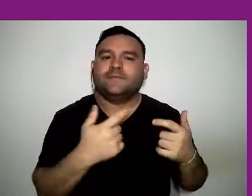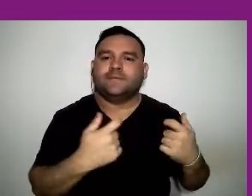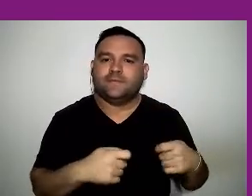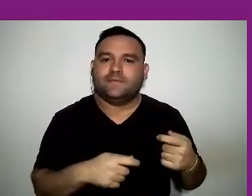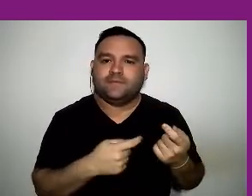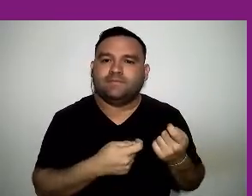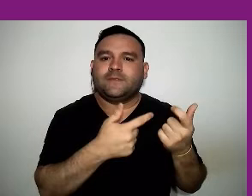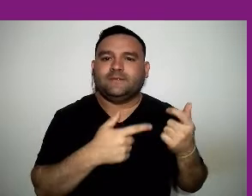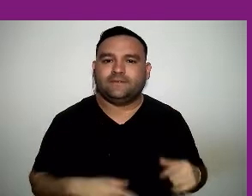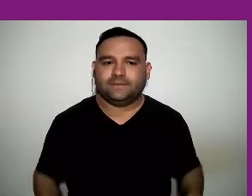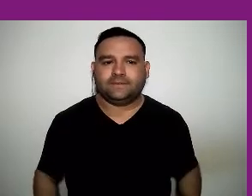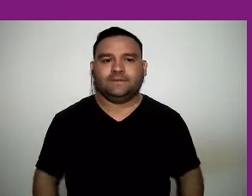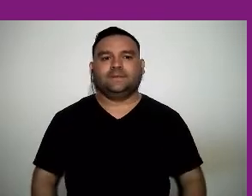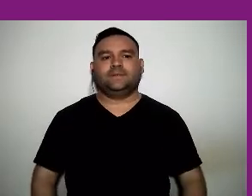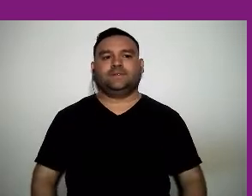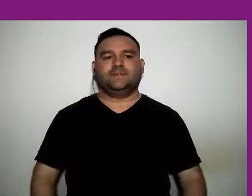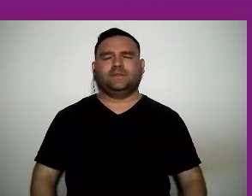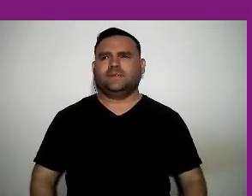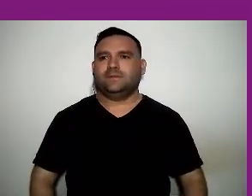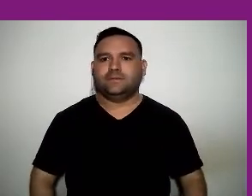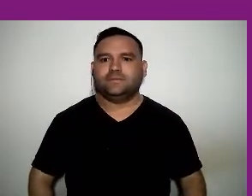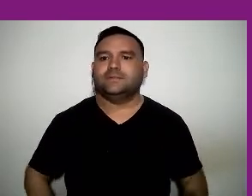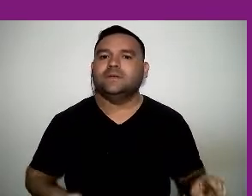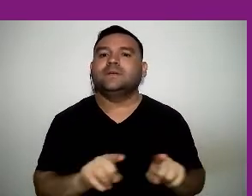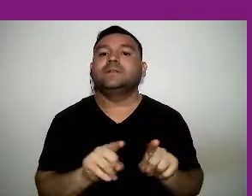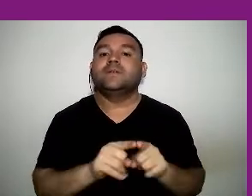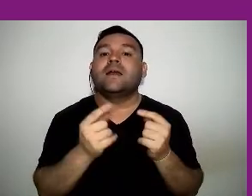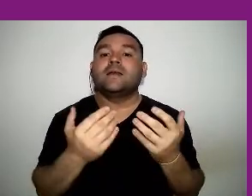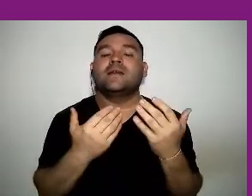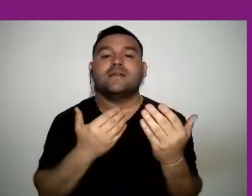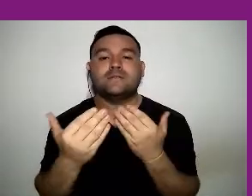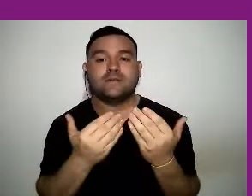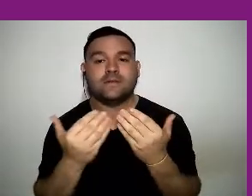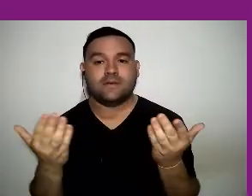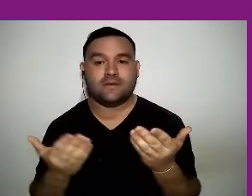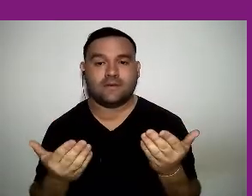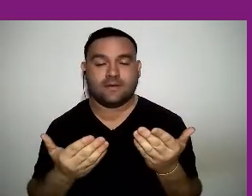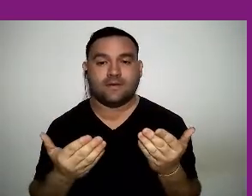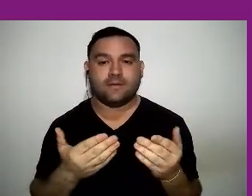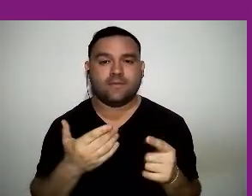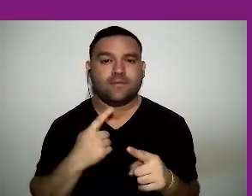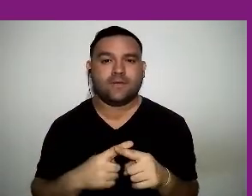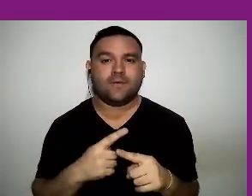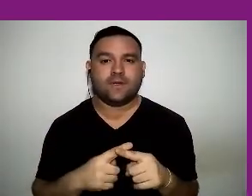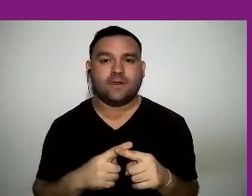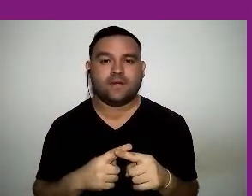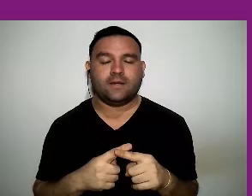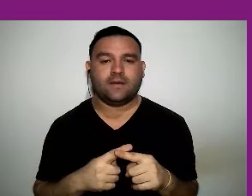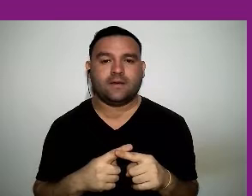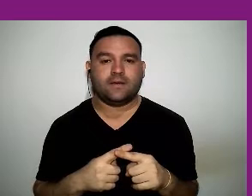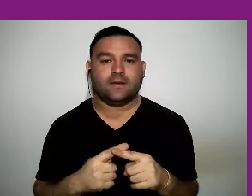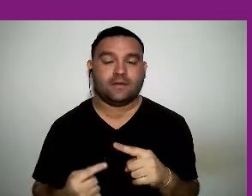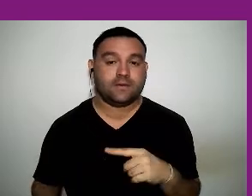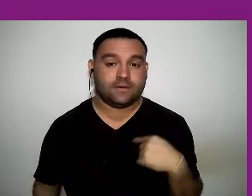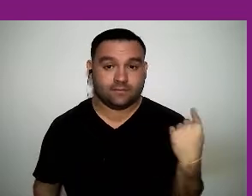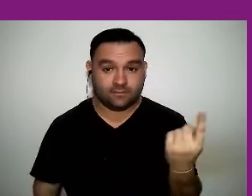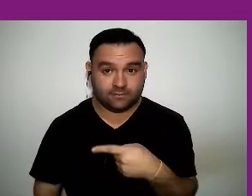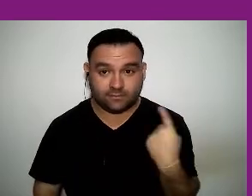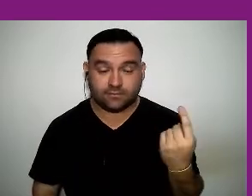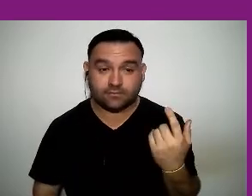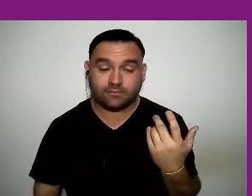esse tipo de disclosure. O que eu gostaria de discutir hoje é por que nós